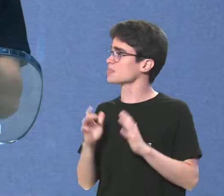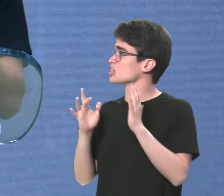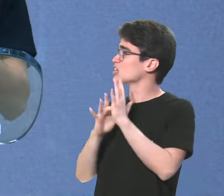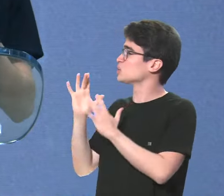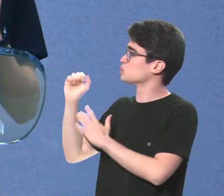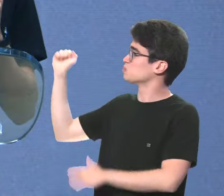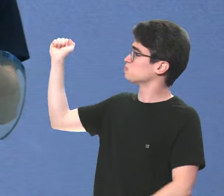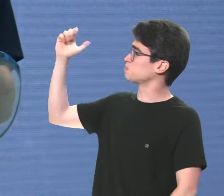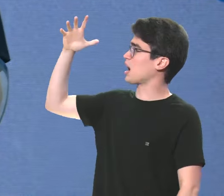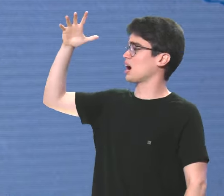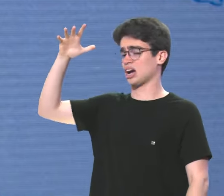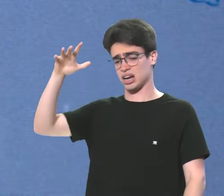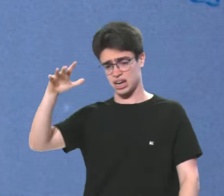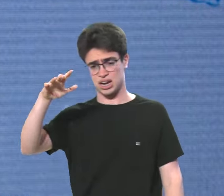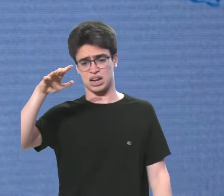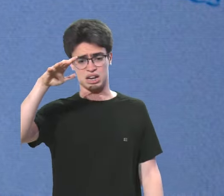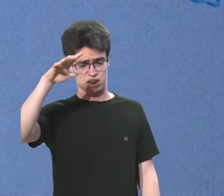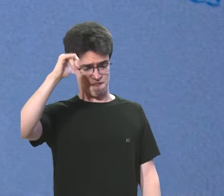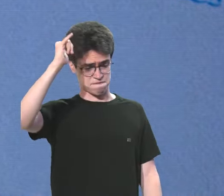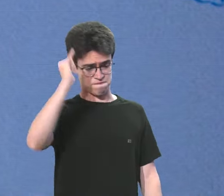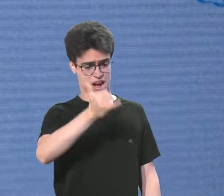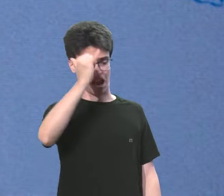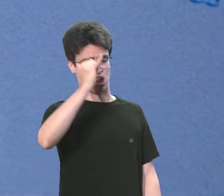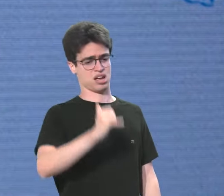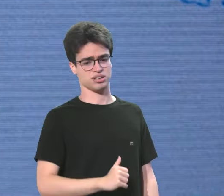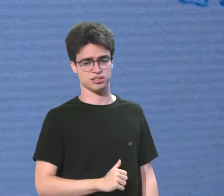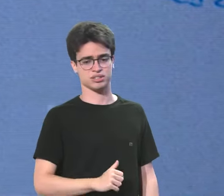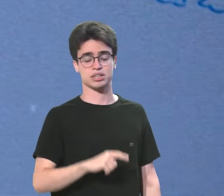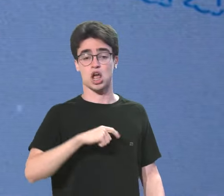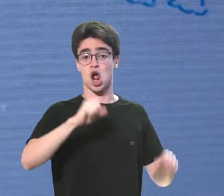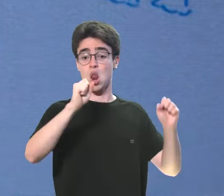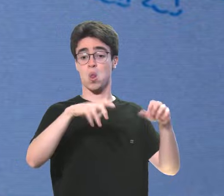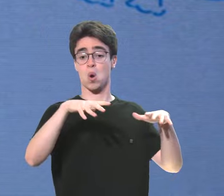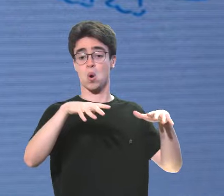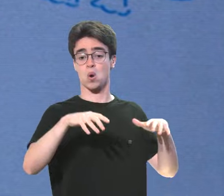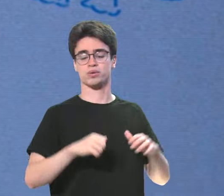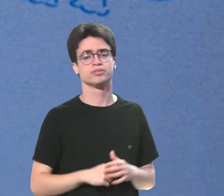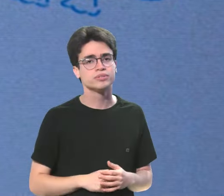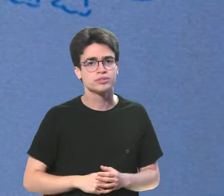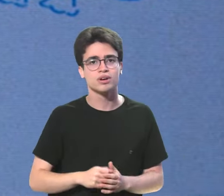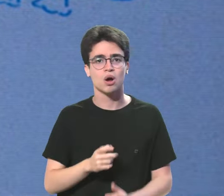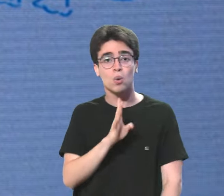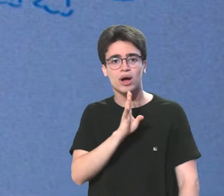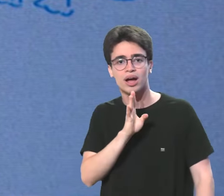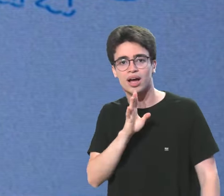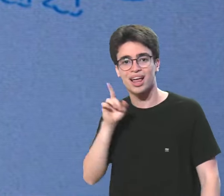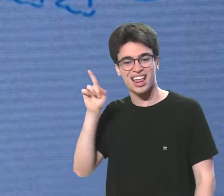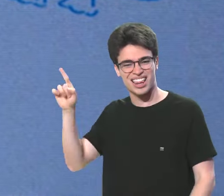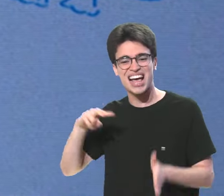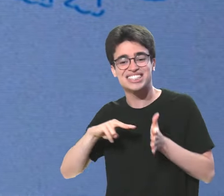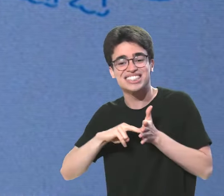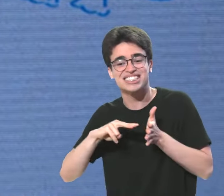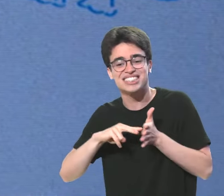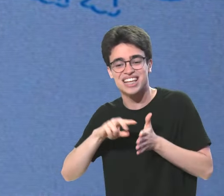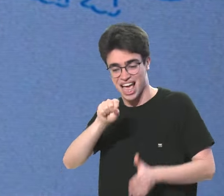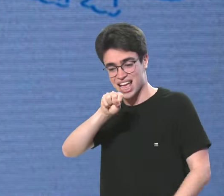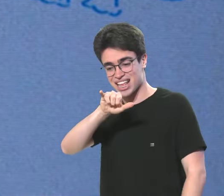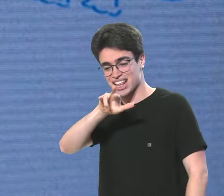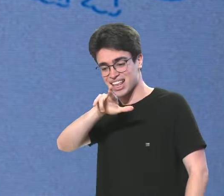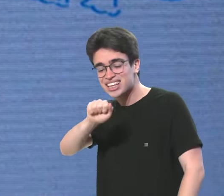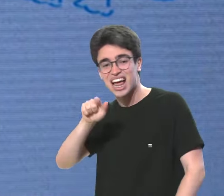revela ele com uma luz muito forte gente o sol de meio-dia da Síria a Síria é um lugar muito